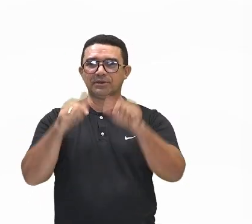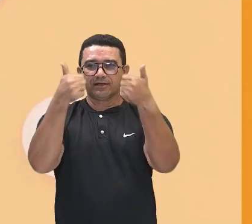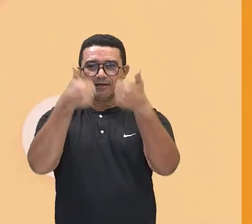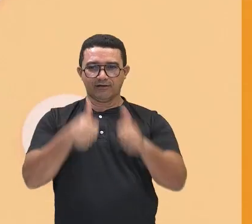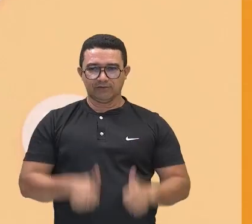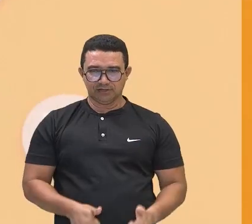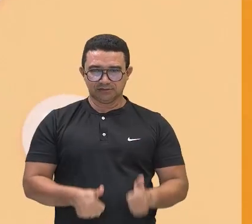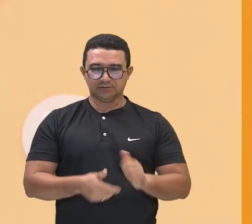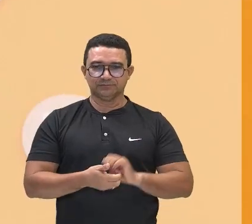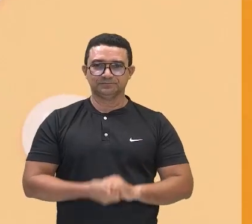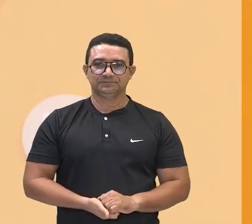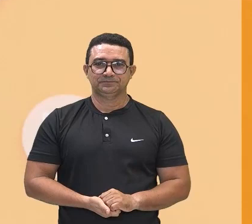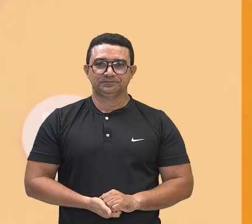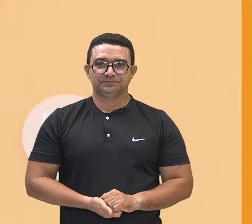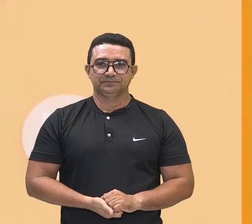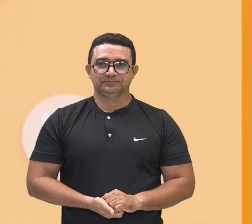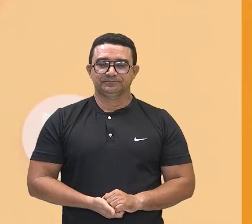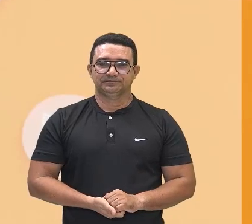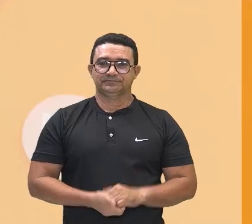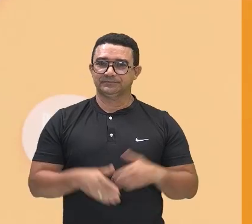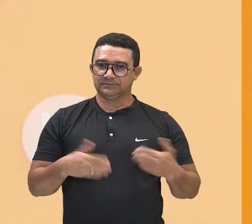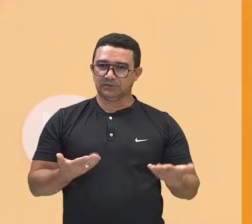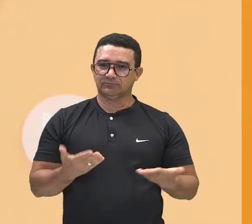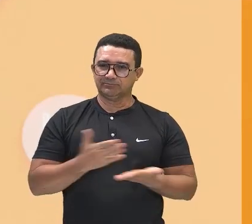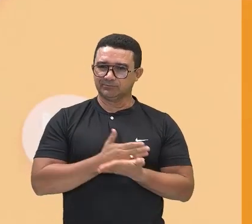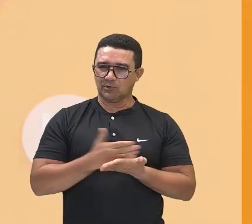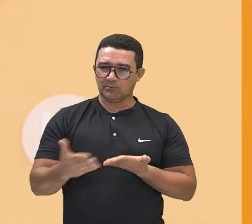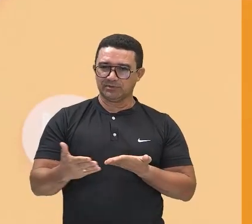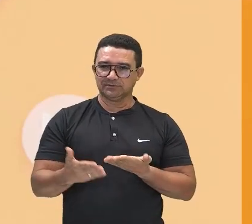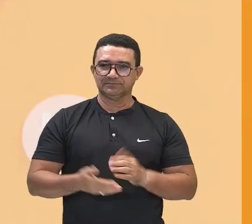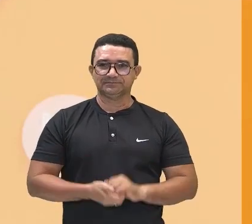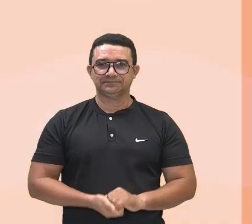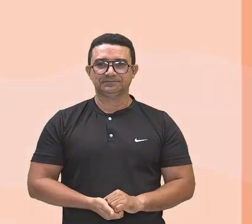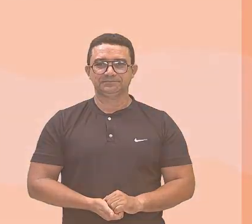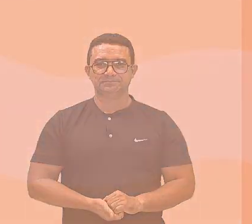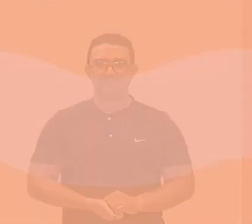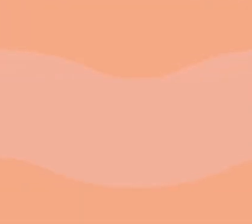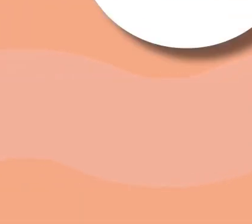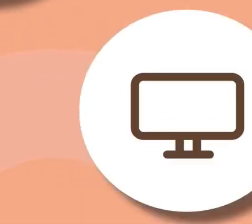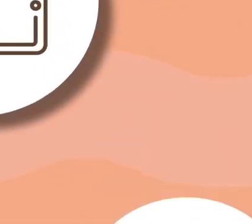a nossa avaliação. Então, vamos dar início à nossa aula.